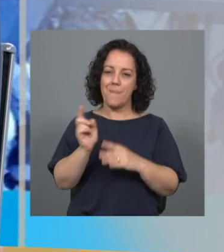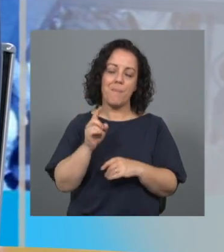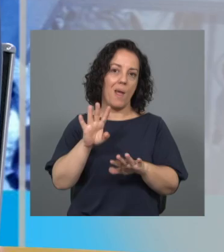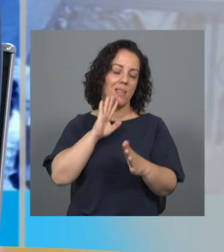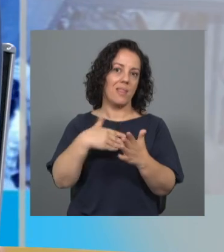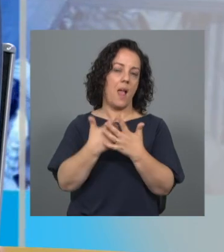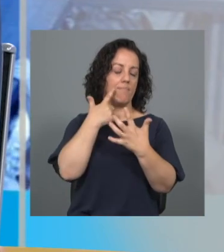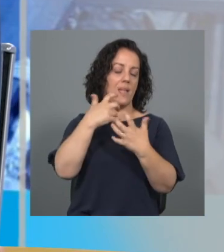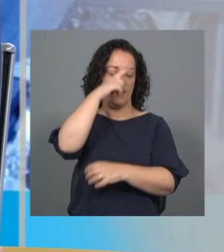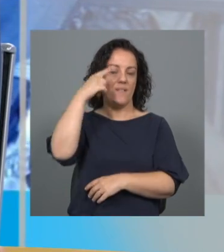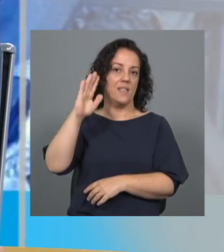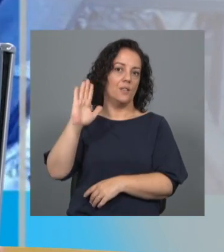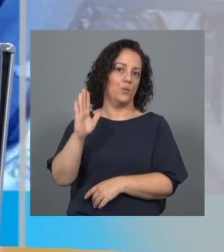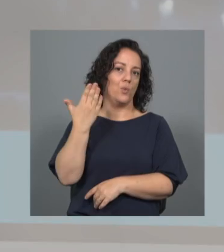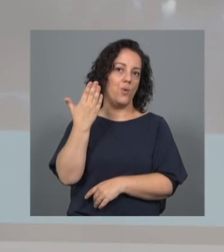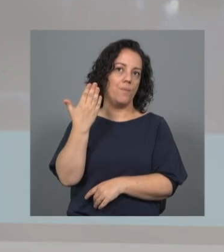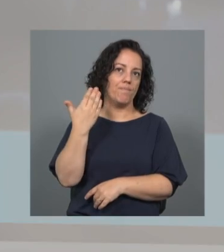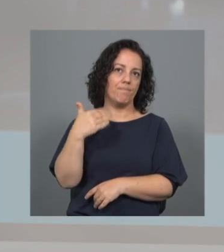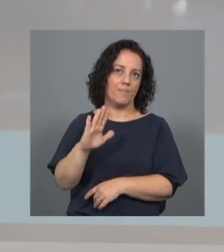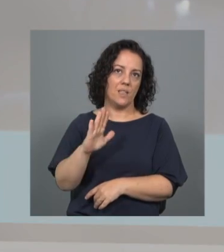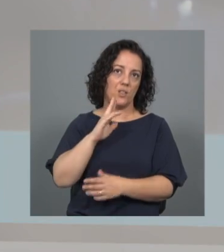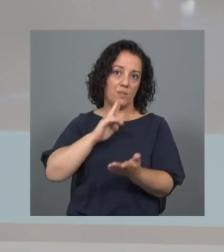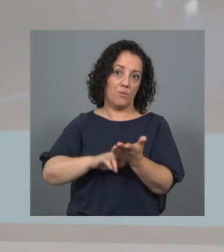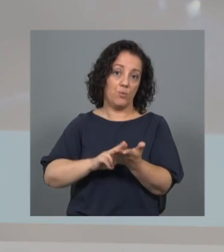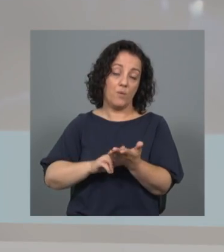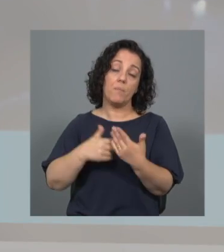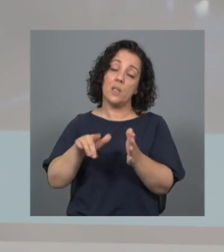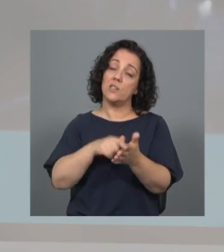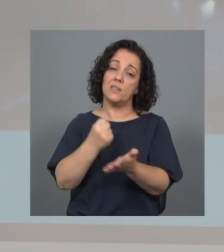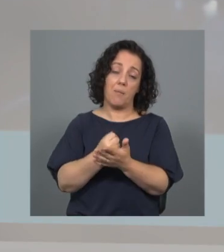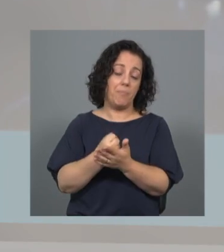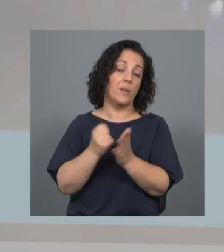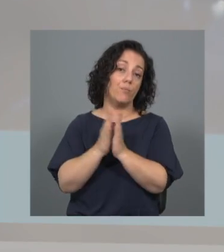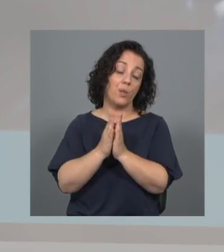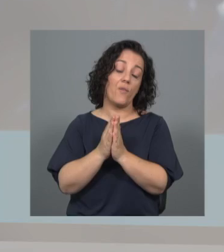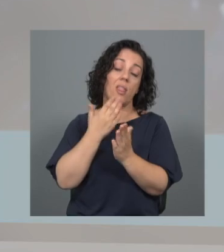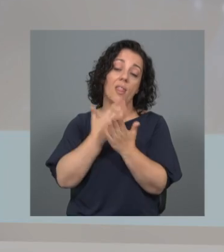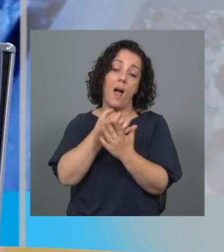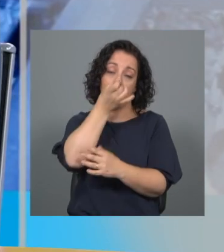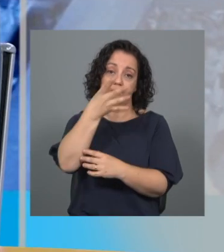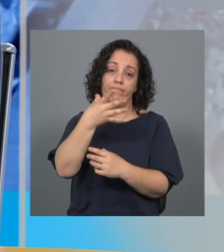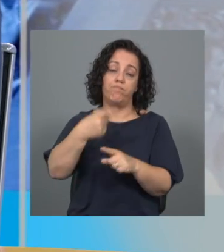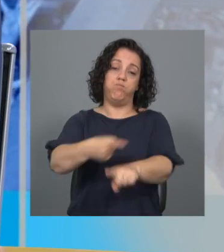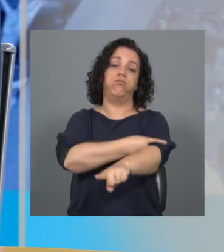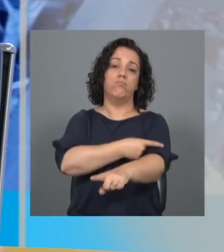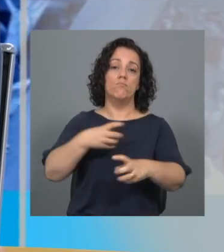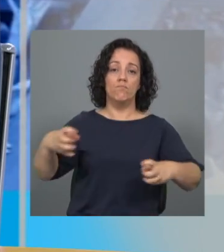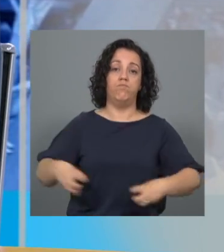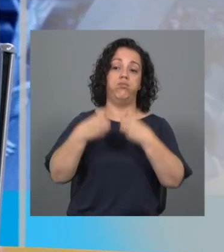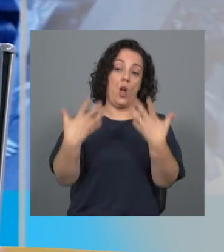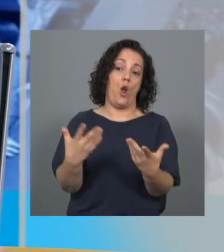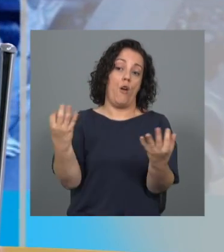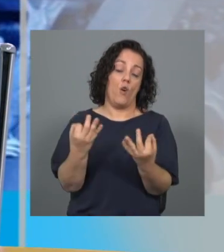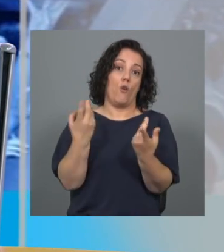mais difícil também. Agora, a questão religiosa está sempre presente e serve muitas vezes de faísca, como serviu agora, para relançar